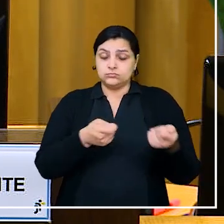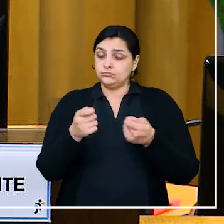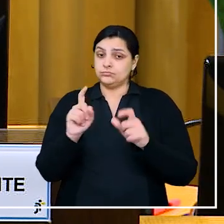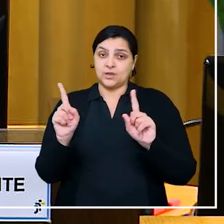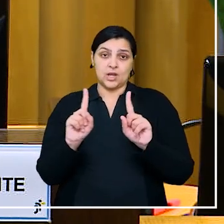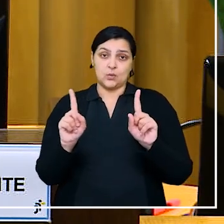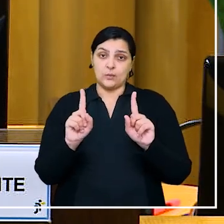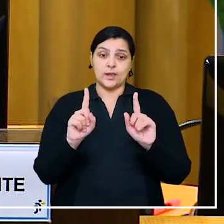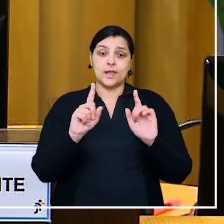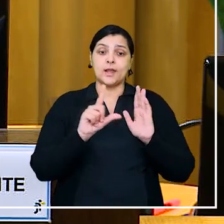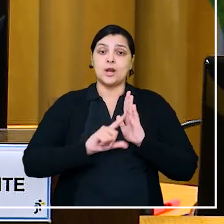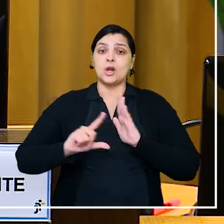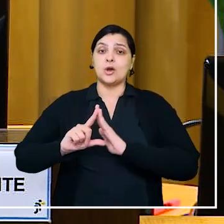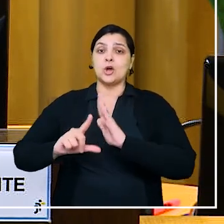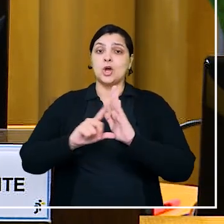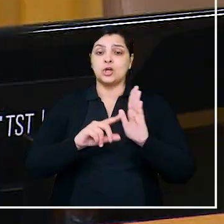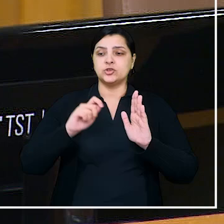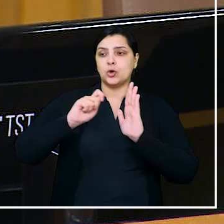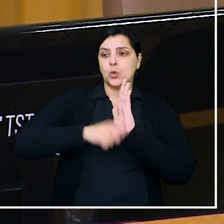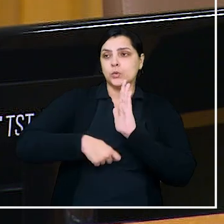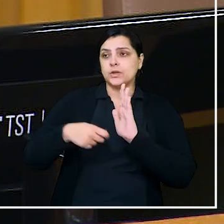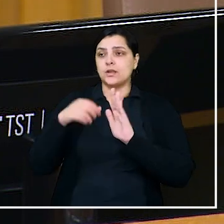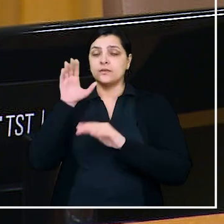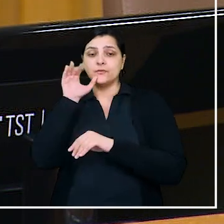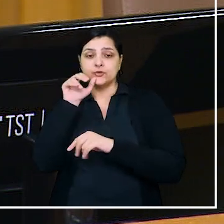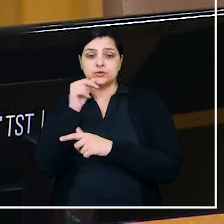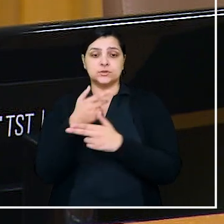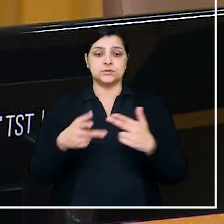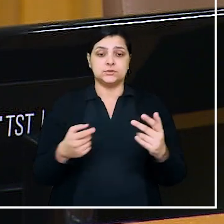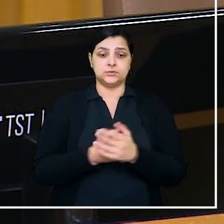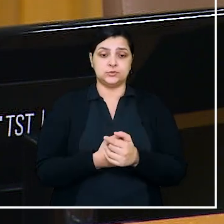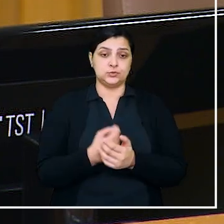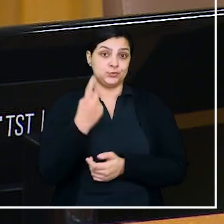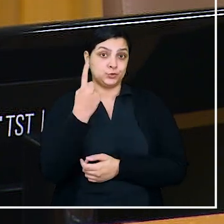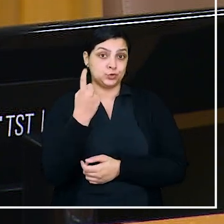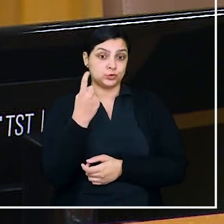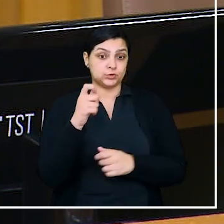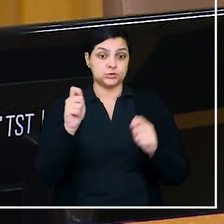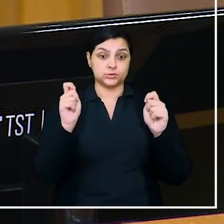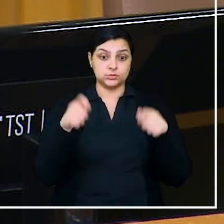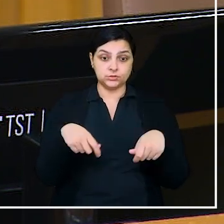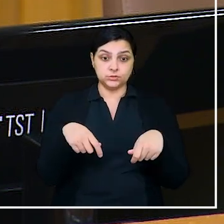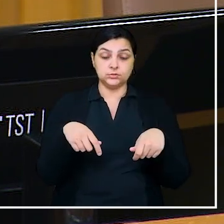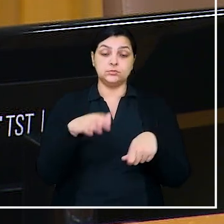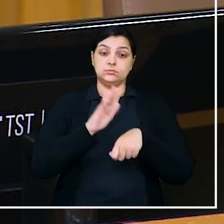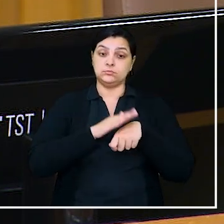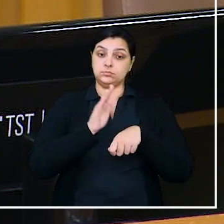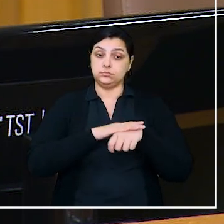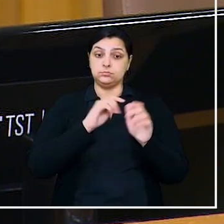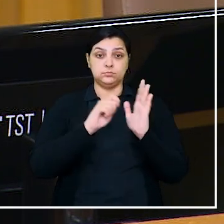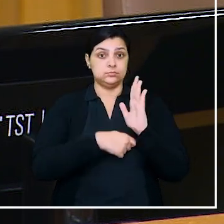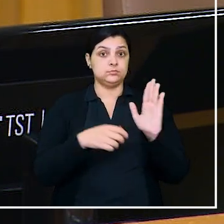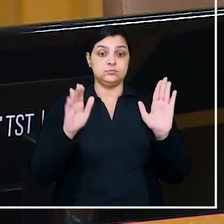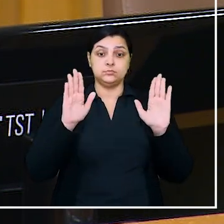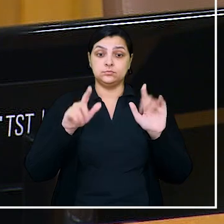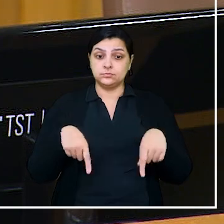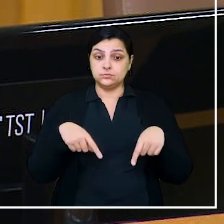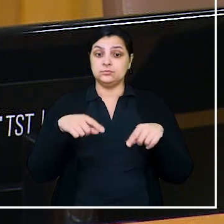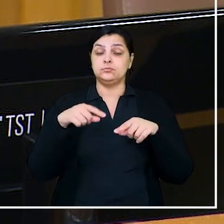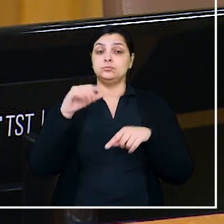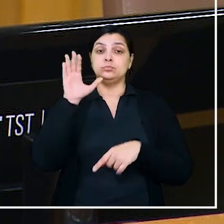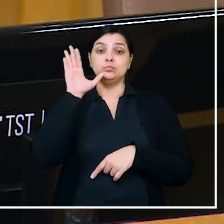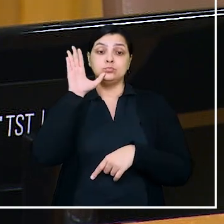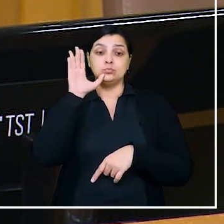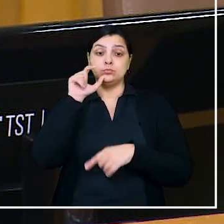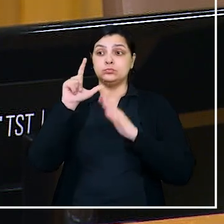não pertence ao contratante. O único sujeito que estaria obrigado a manter as condições originais do contrato é o